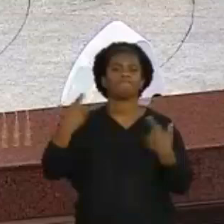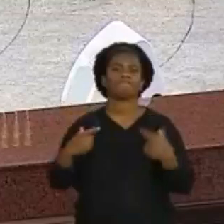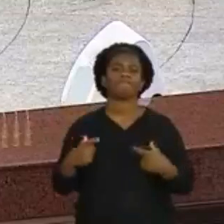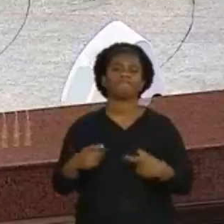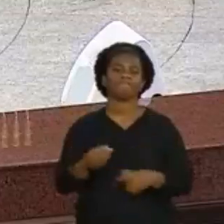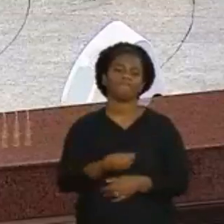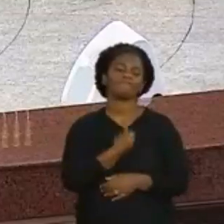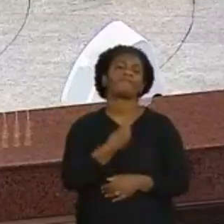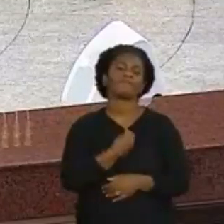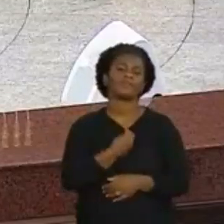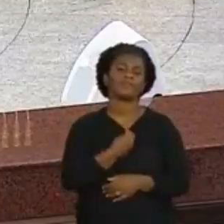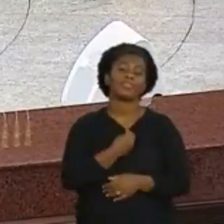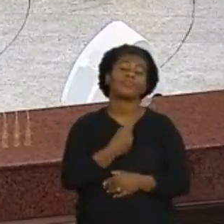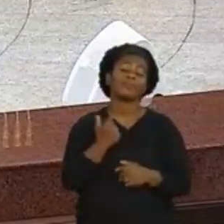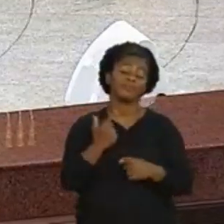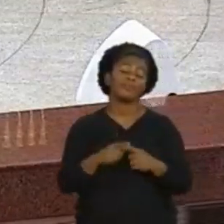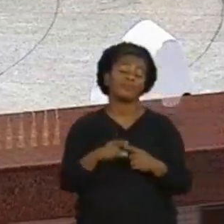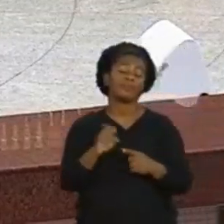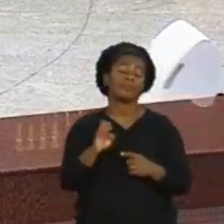Esse é o problema.